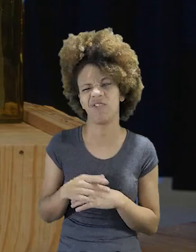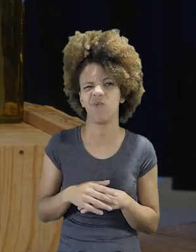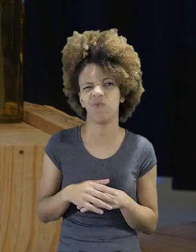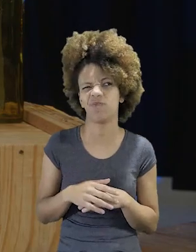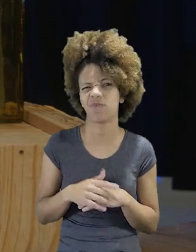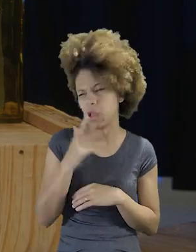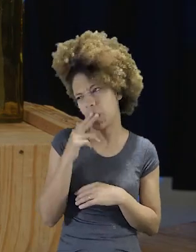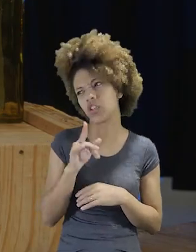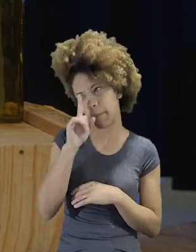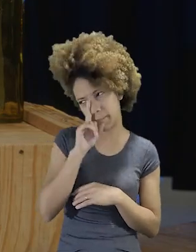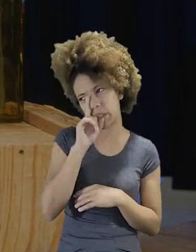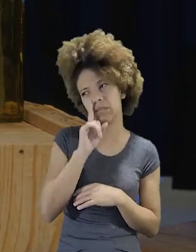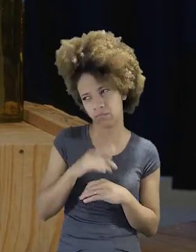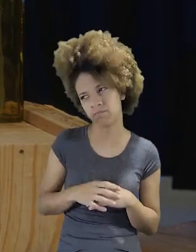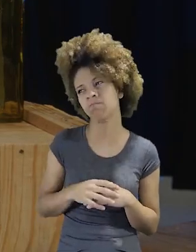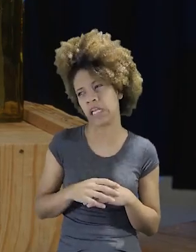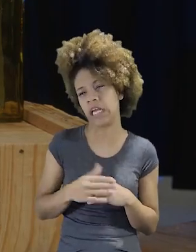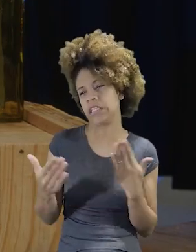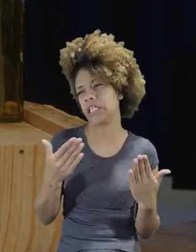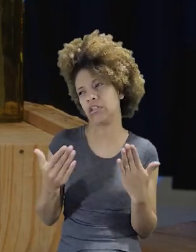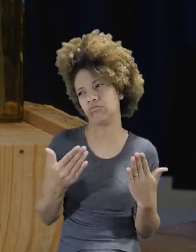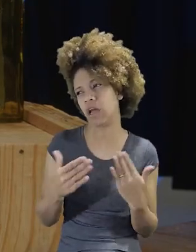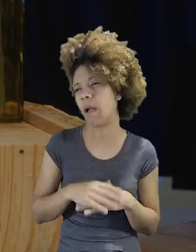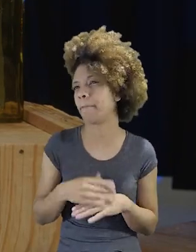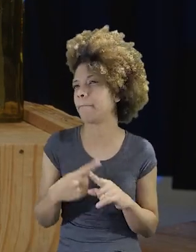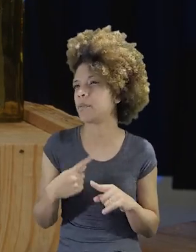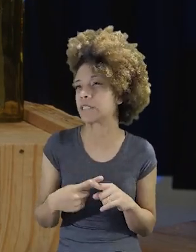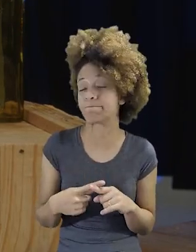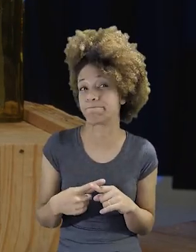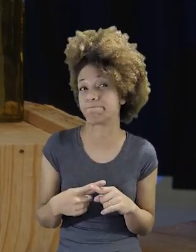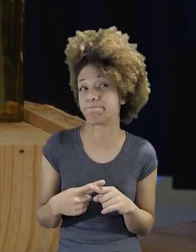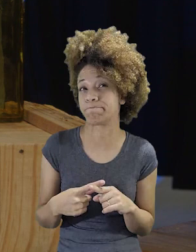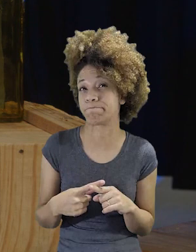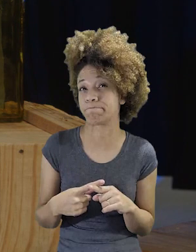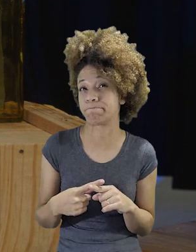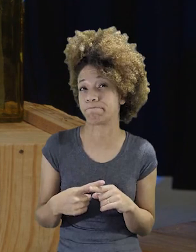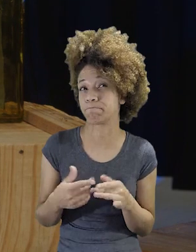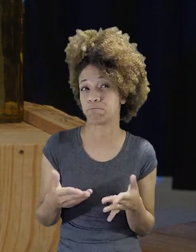Ah não eu acho que eu acho que eu acho que é perigosíssimo matar analogia porque